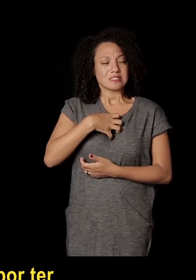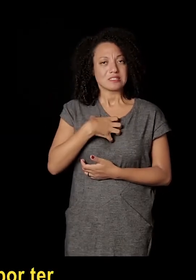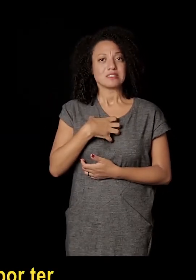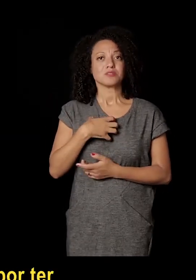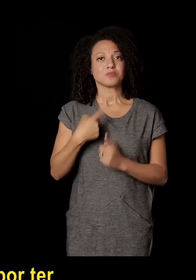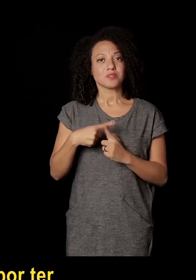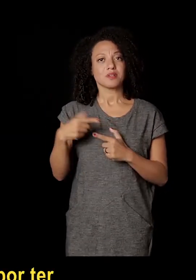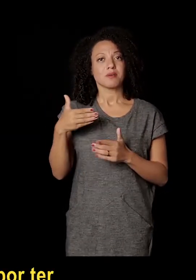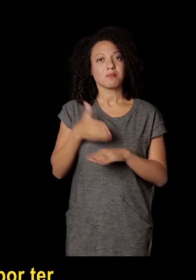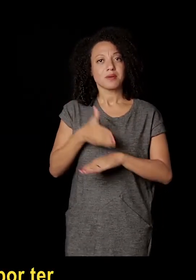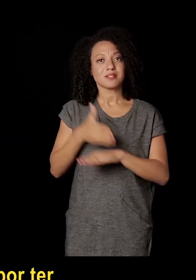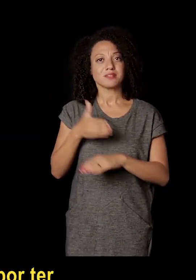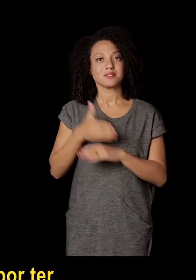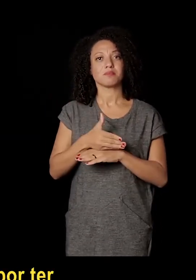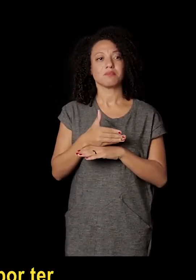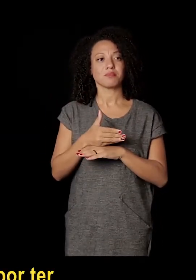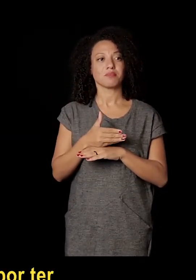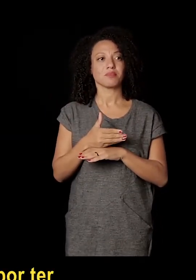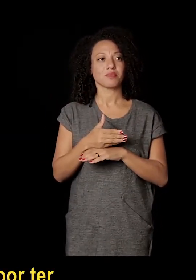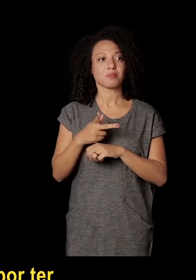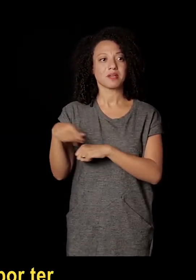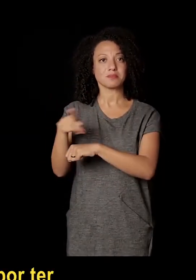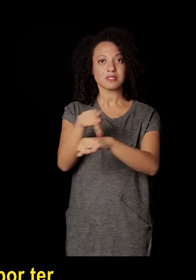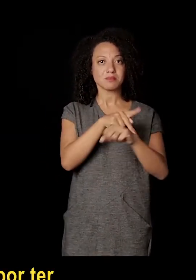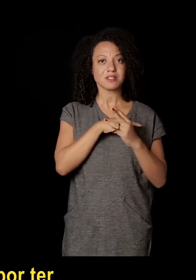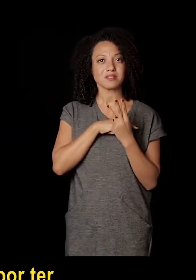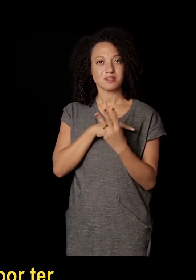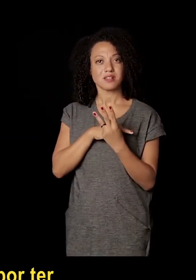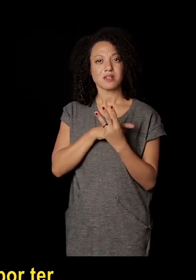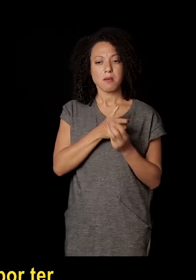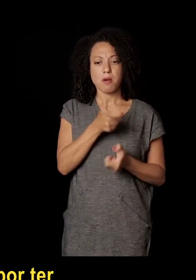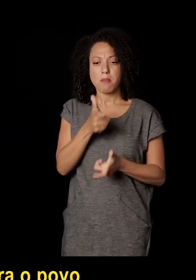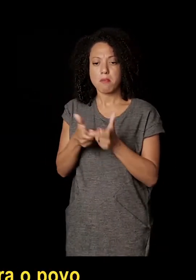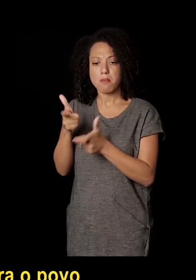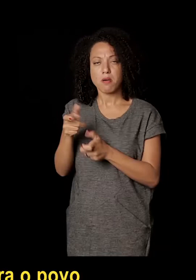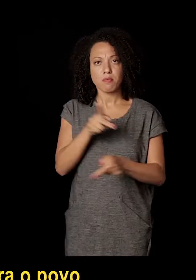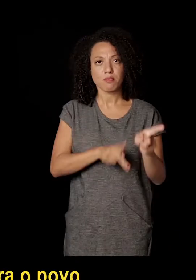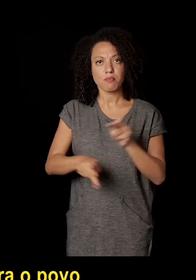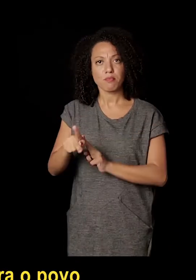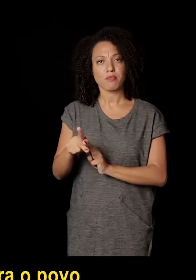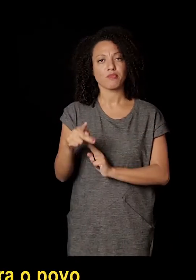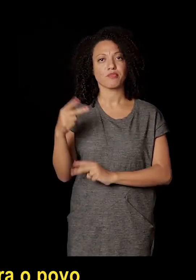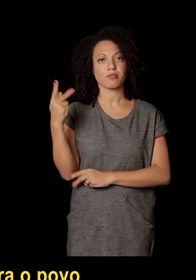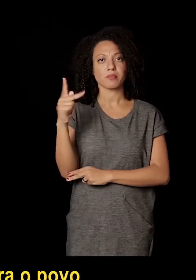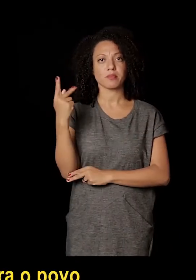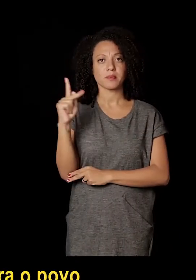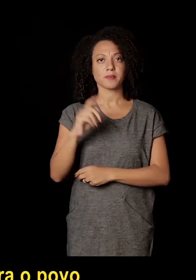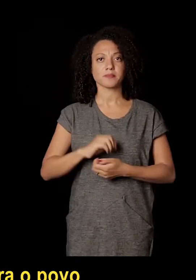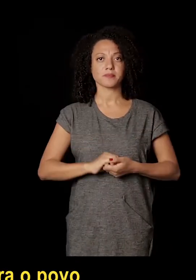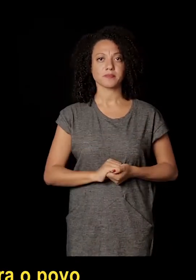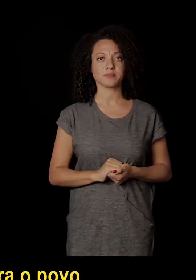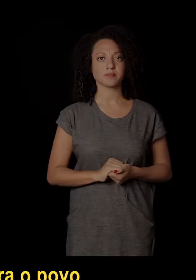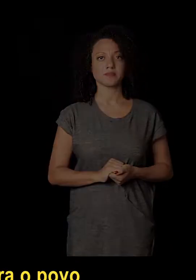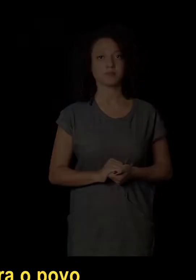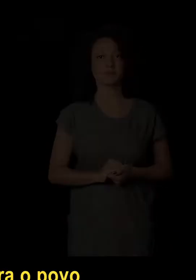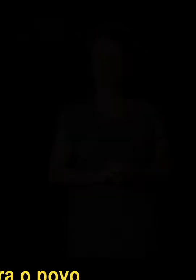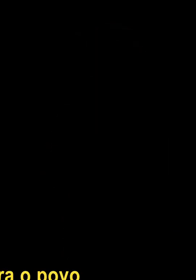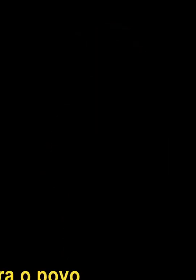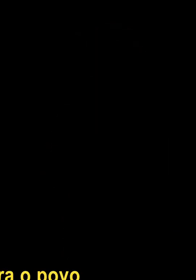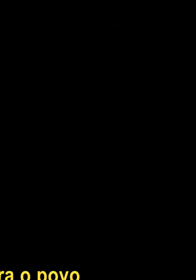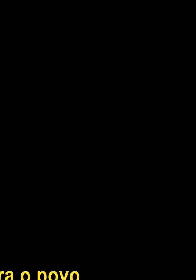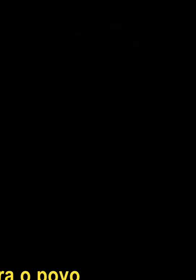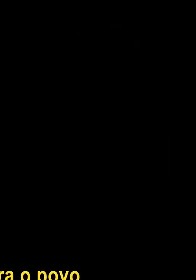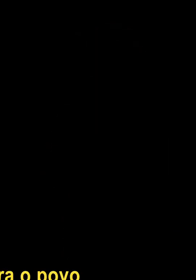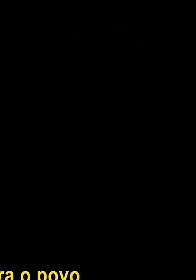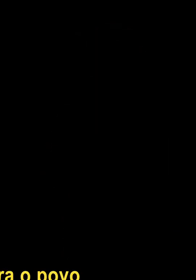culpa tremenda por ter participado dessa tríplice aliança. Foi um verdadeiro genocídio contra o povo paraguaio. E,